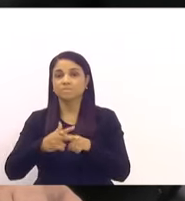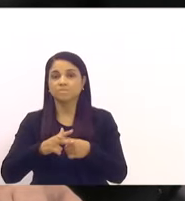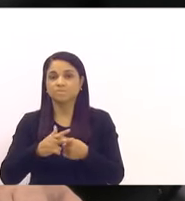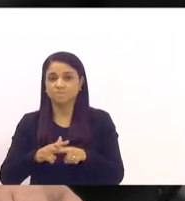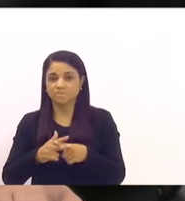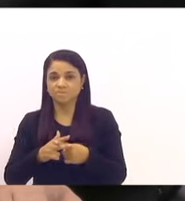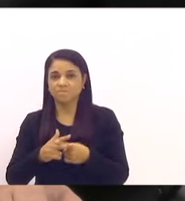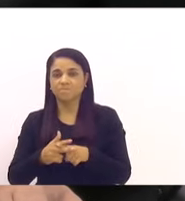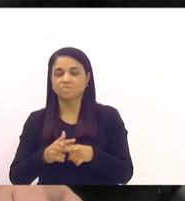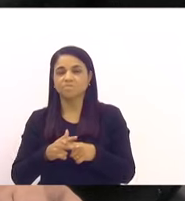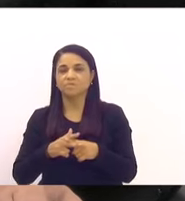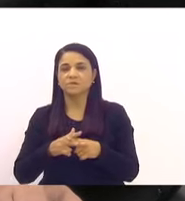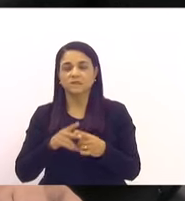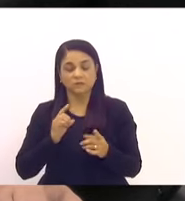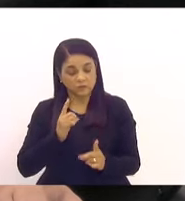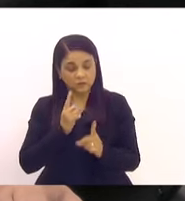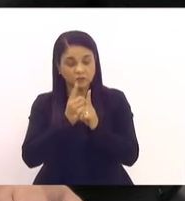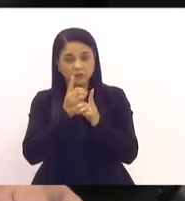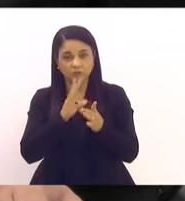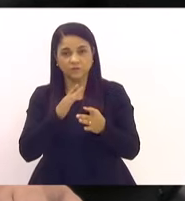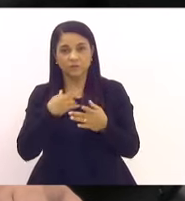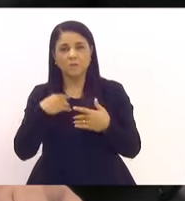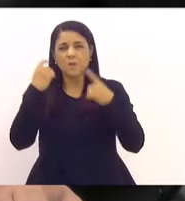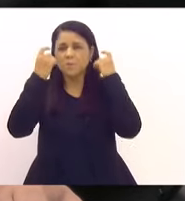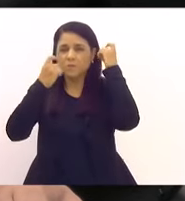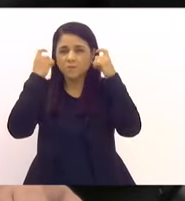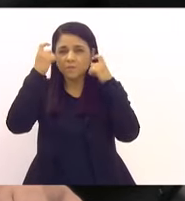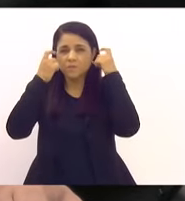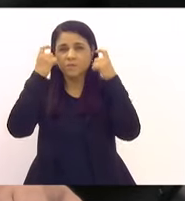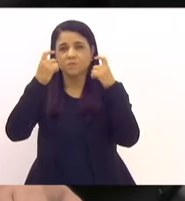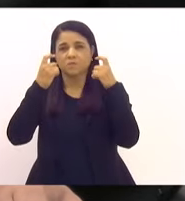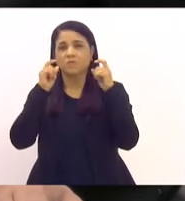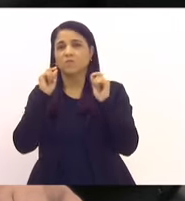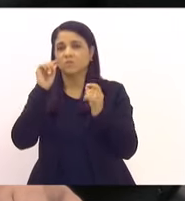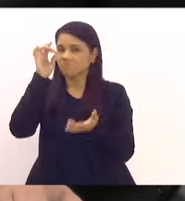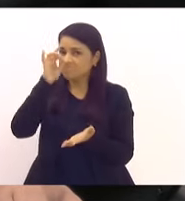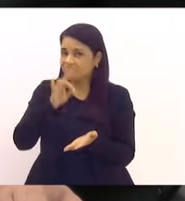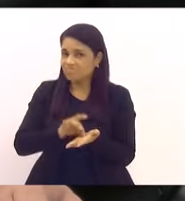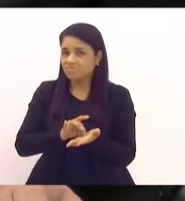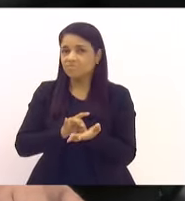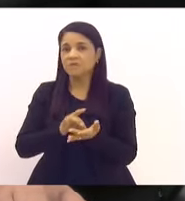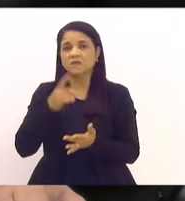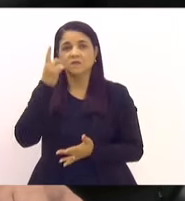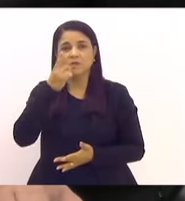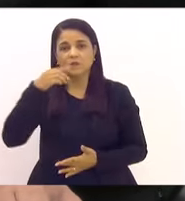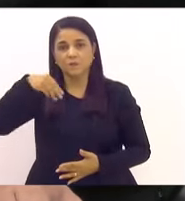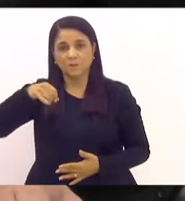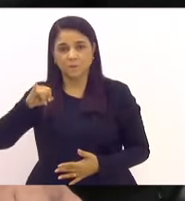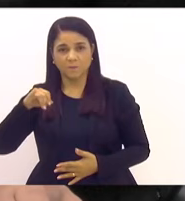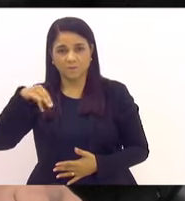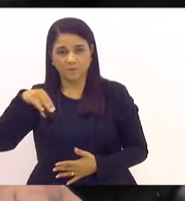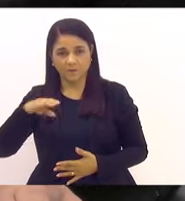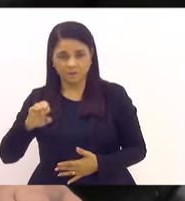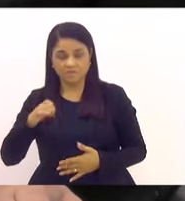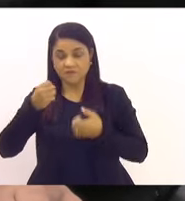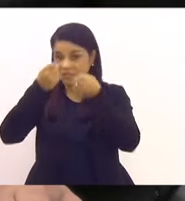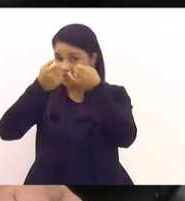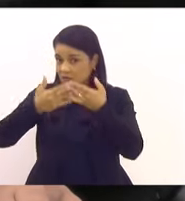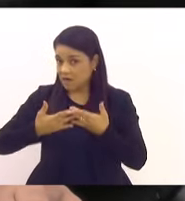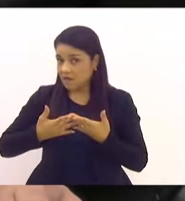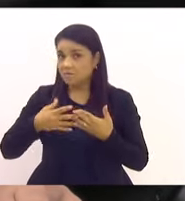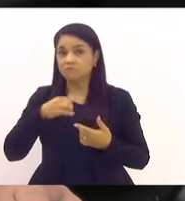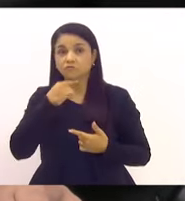deixa eu ver aqui se eu identifico. E a minha preocupação, na realidade... Deputado Mink, aí o senhor pode me esclarecer a